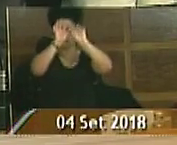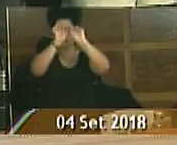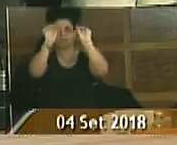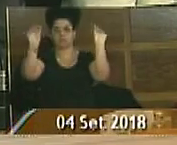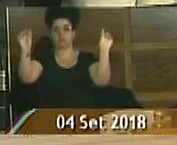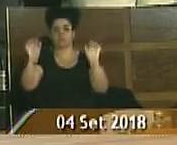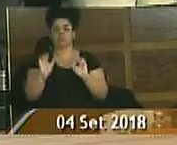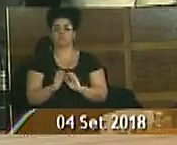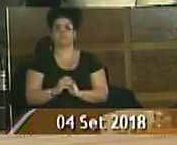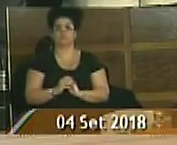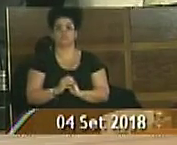Angélica Carvalho,